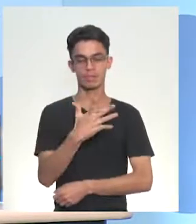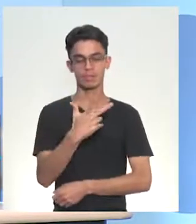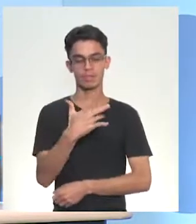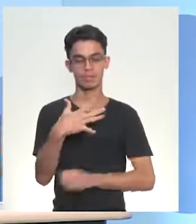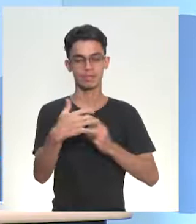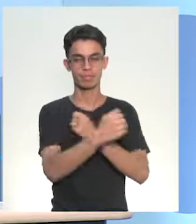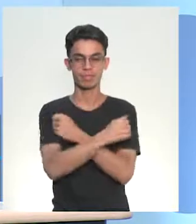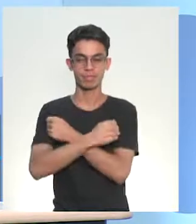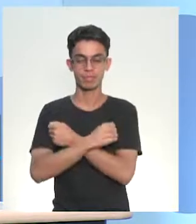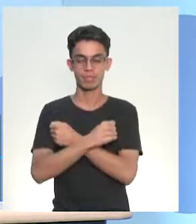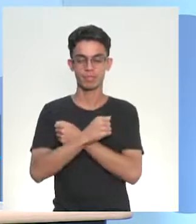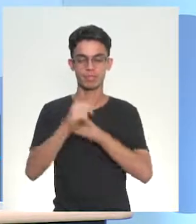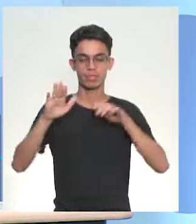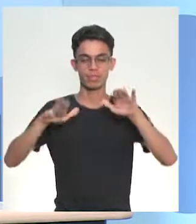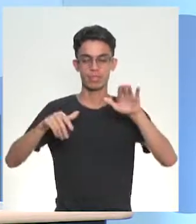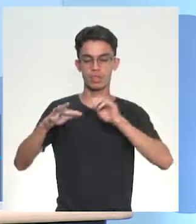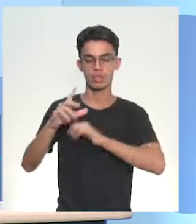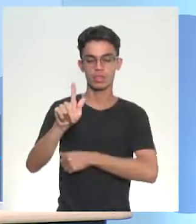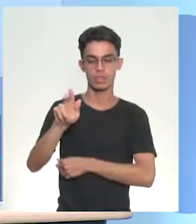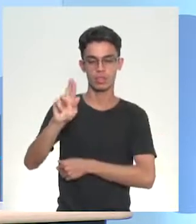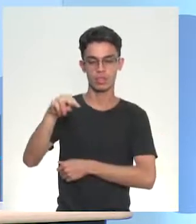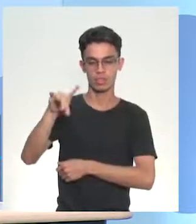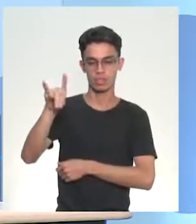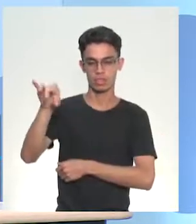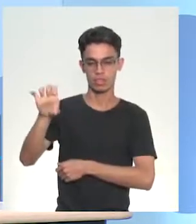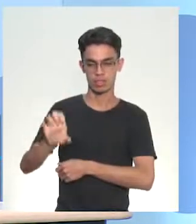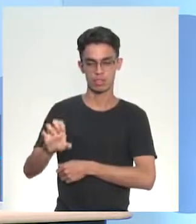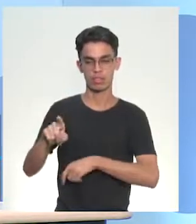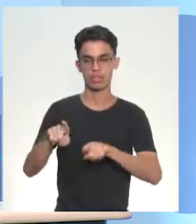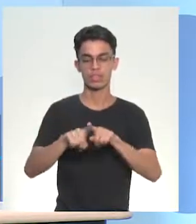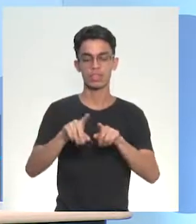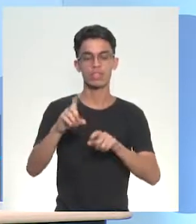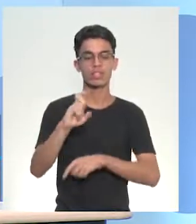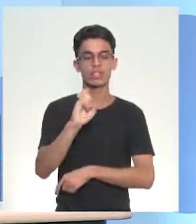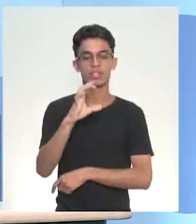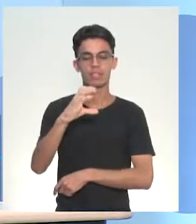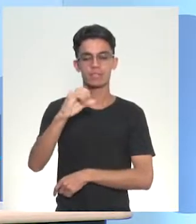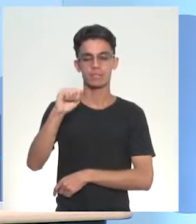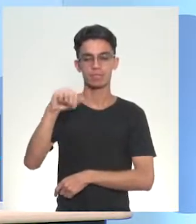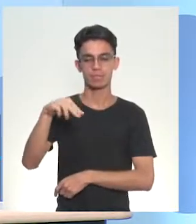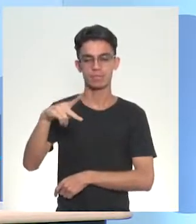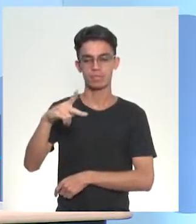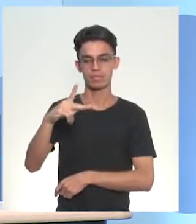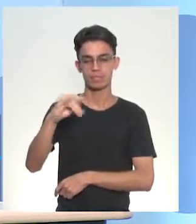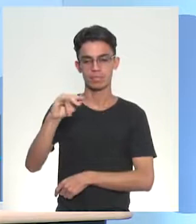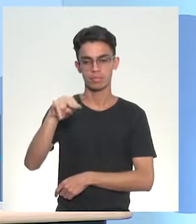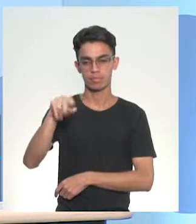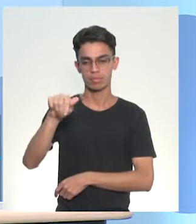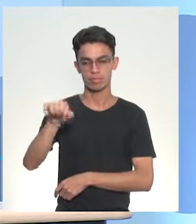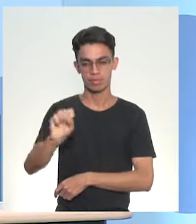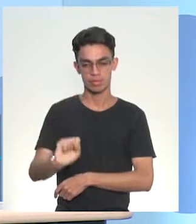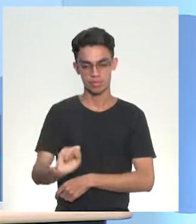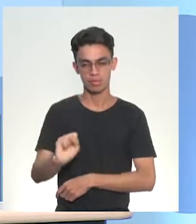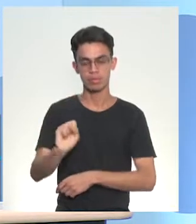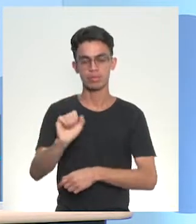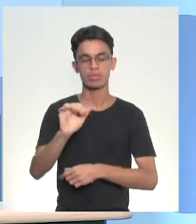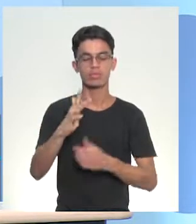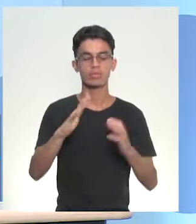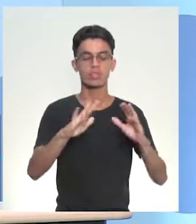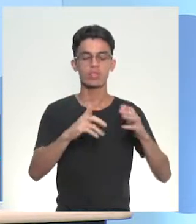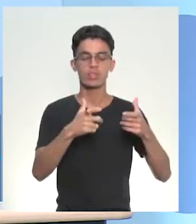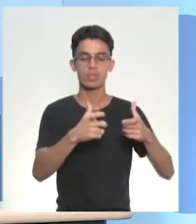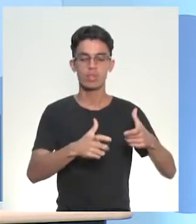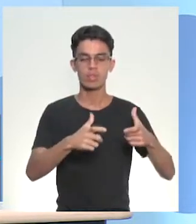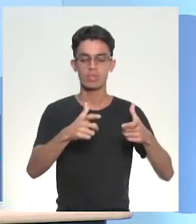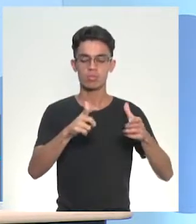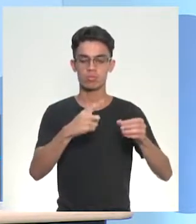da Praia Grande, da Escola Oswaldo Toshi, pessoal de Campinas, da Escola Dom Barreto, pessoal de Quatá, da